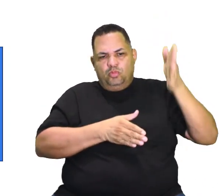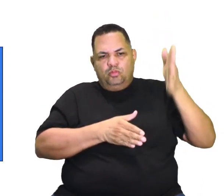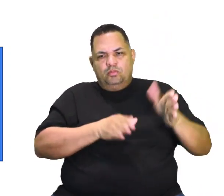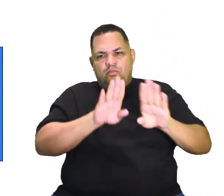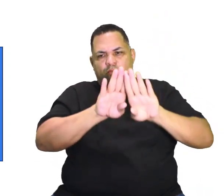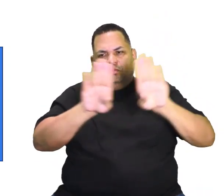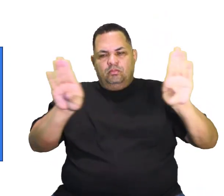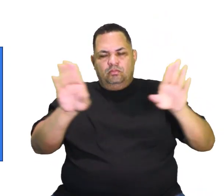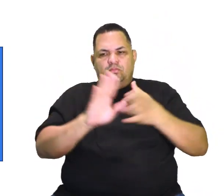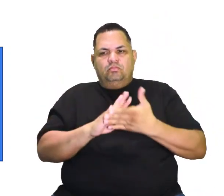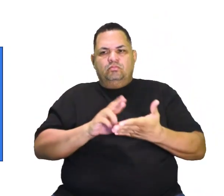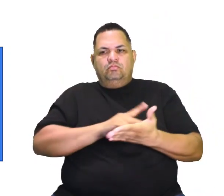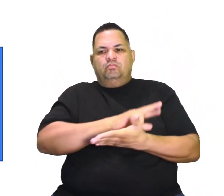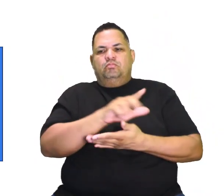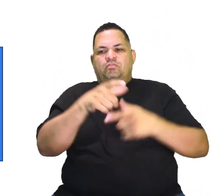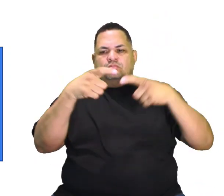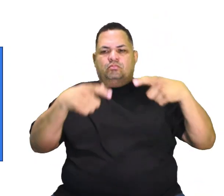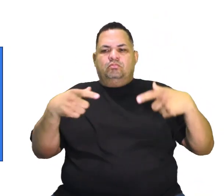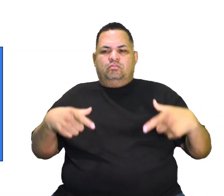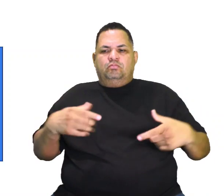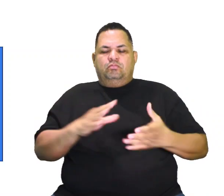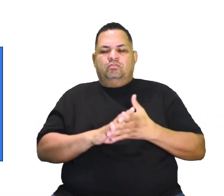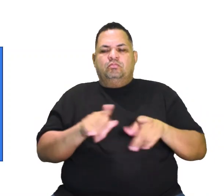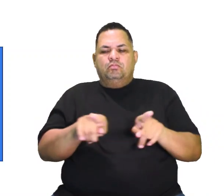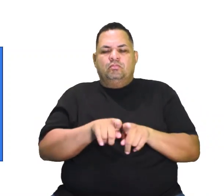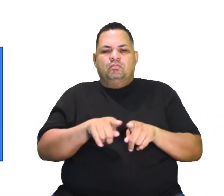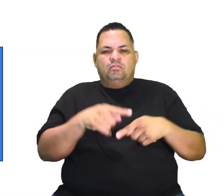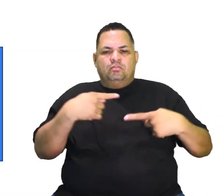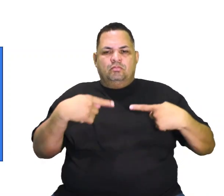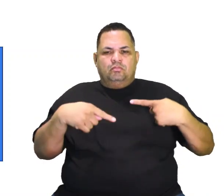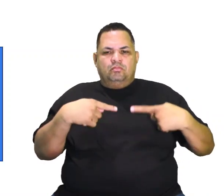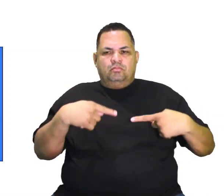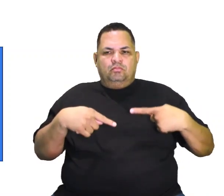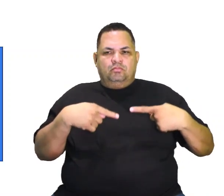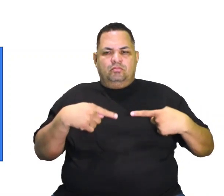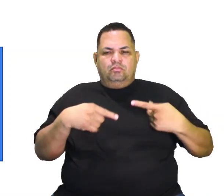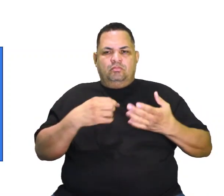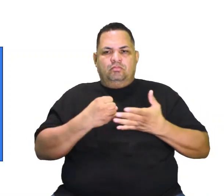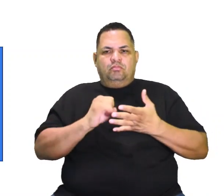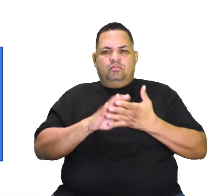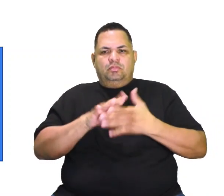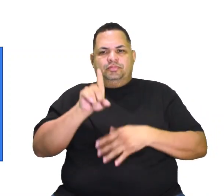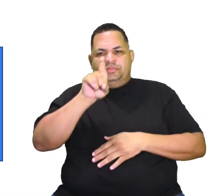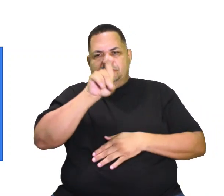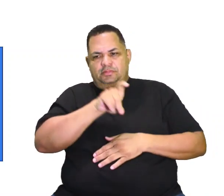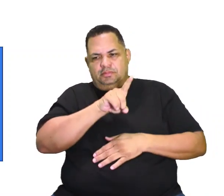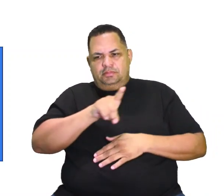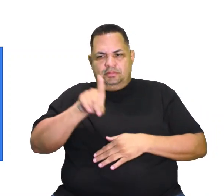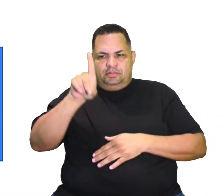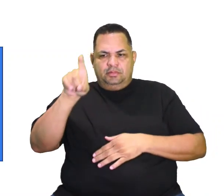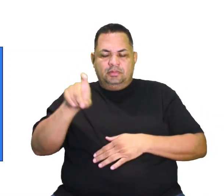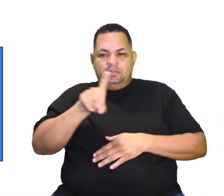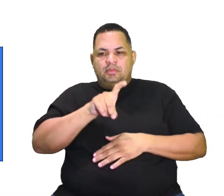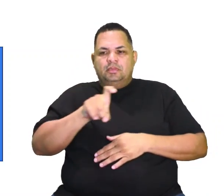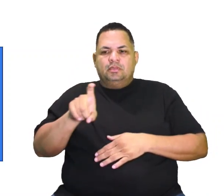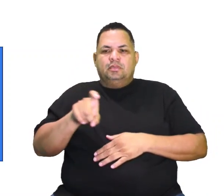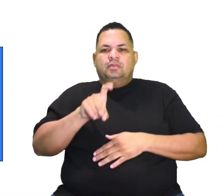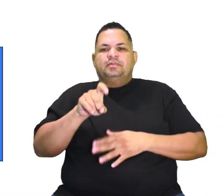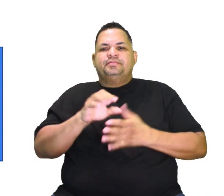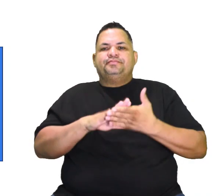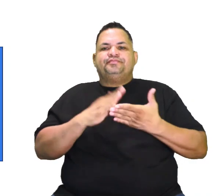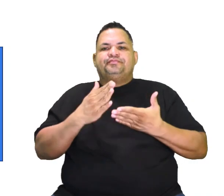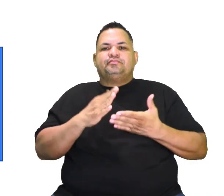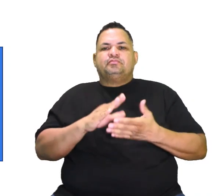muros, enfim. E discutimos também se a pichação, que é também o estilo